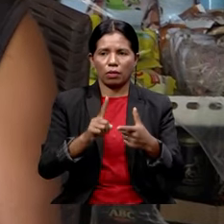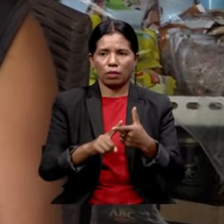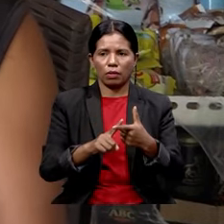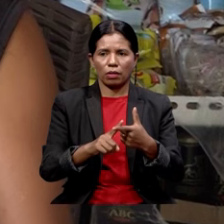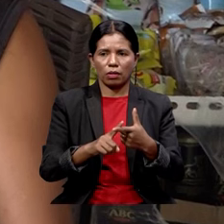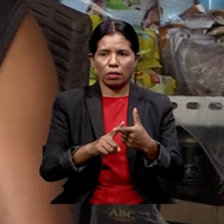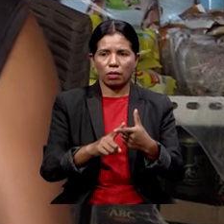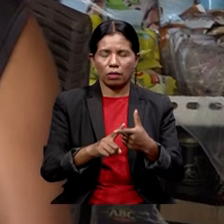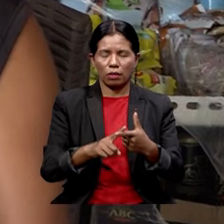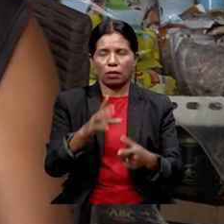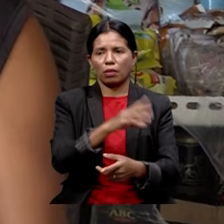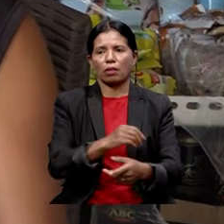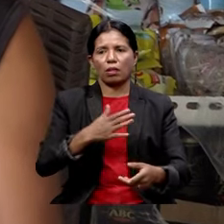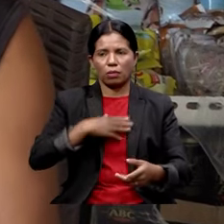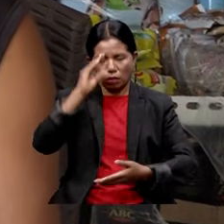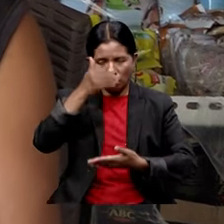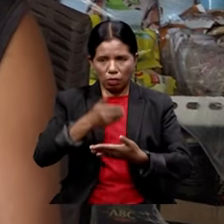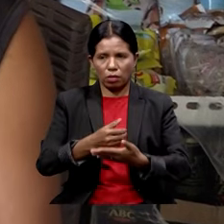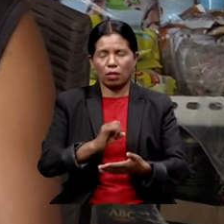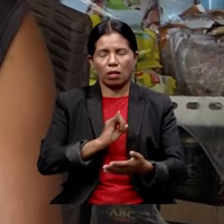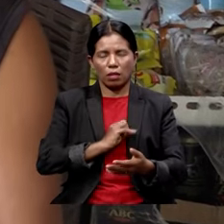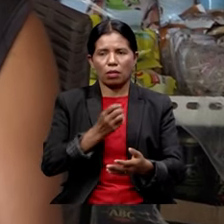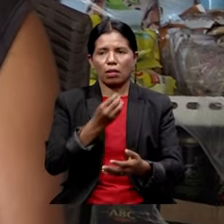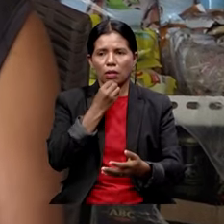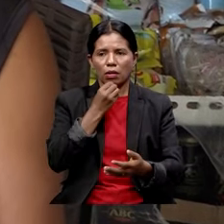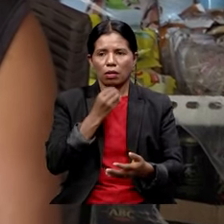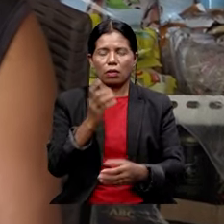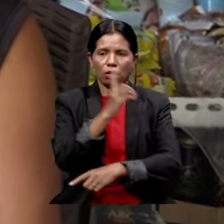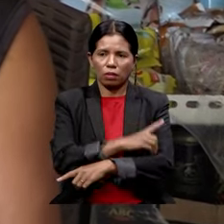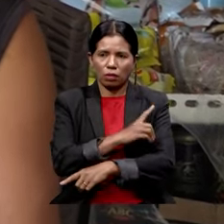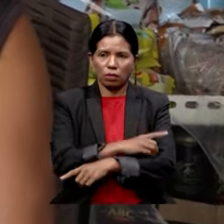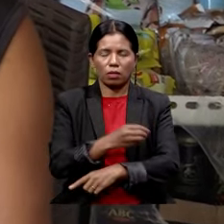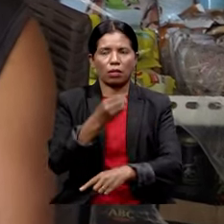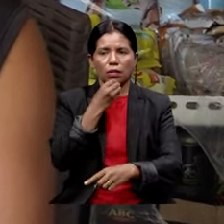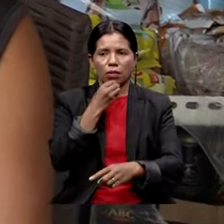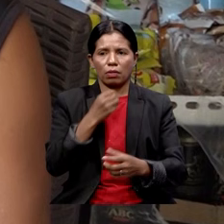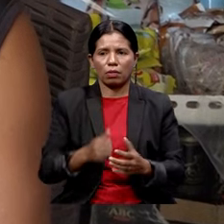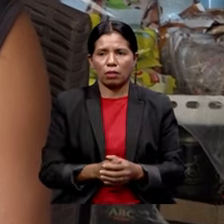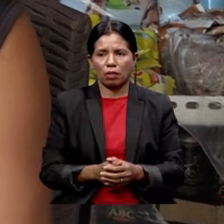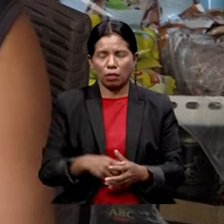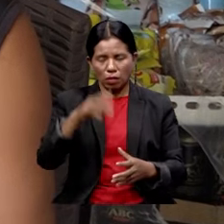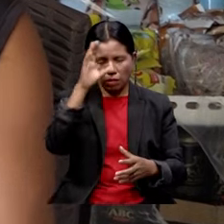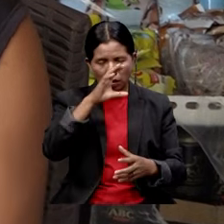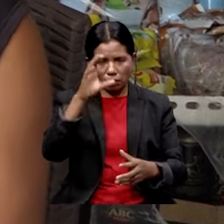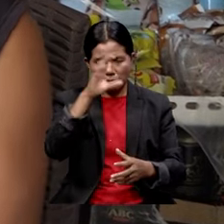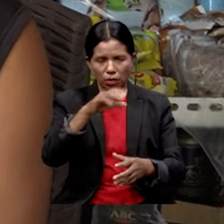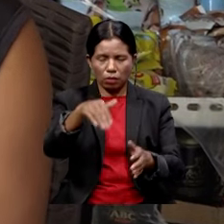tos ne kan hau ne oan iha hau han be hau loran loran hau han ne maka buka hau halo tos